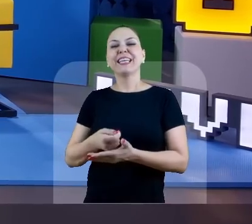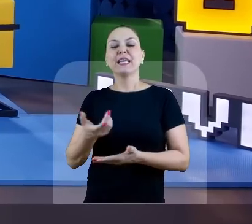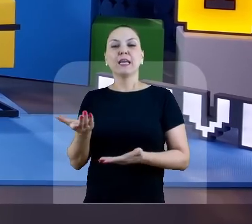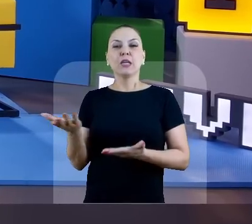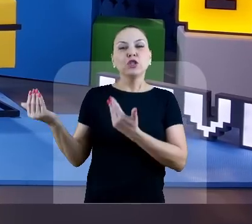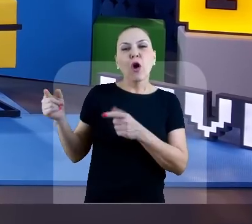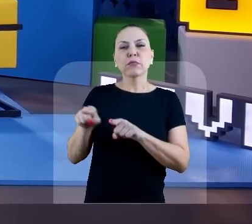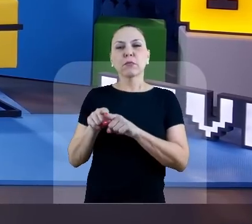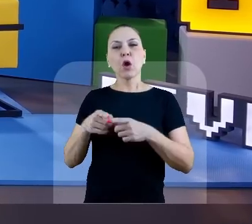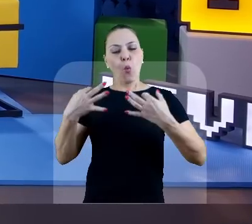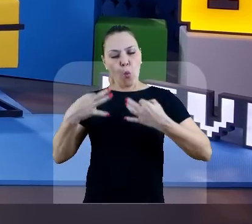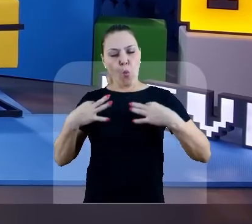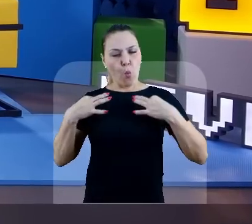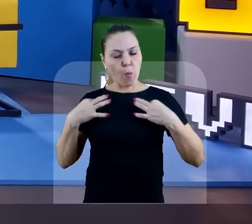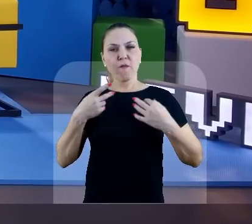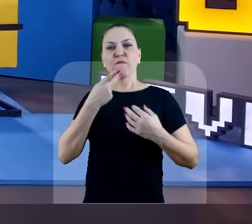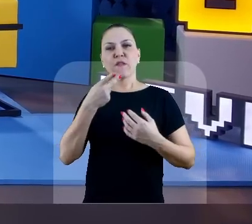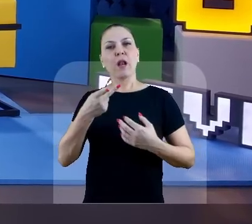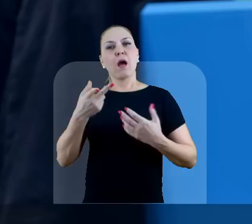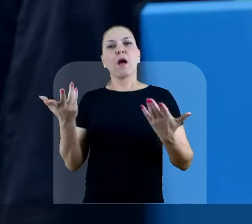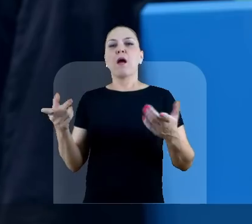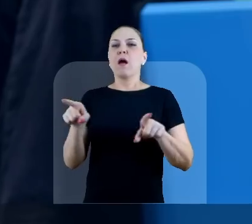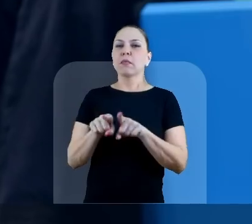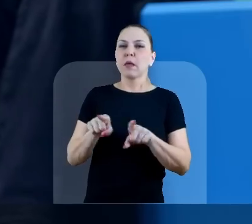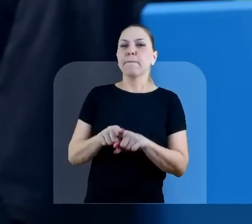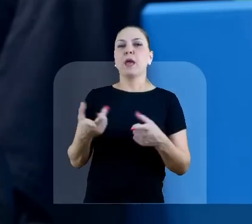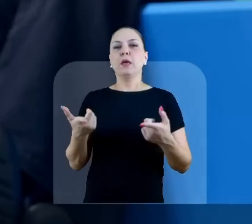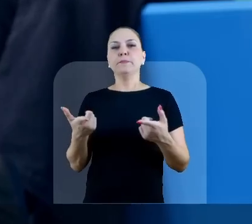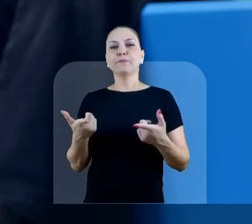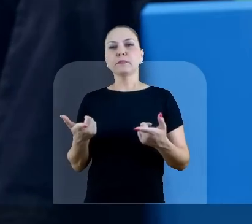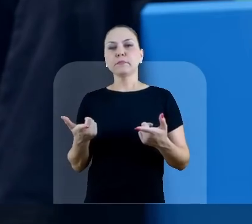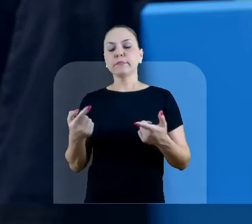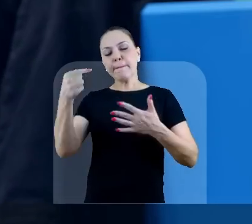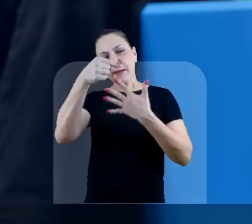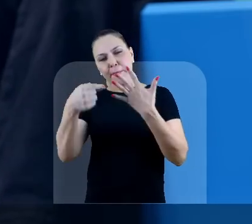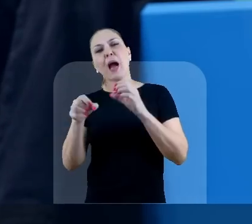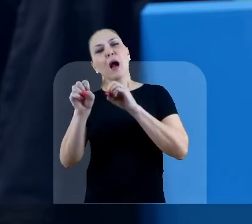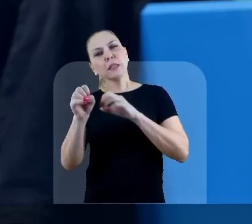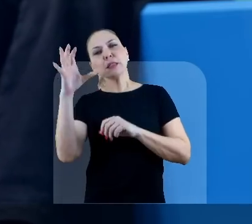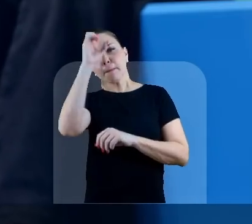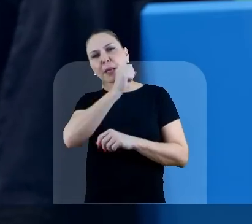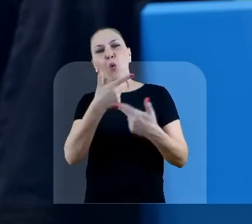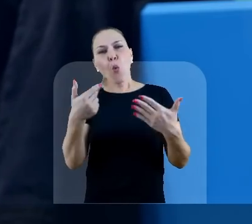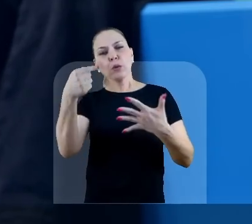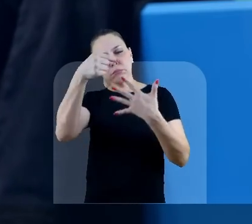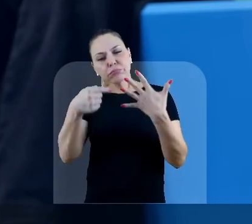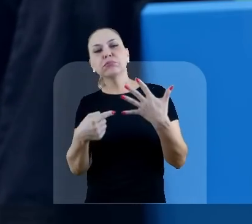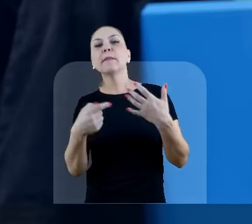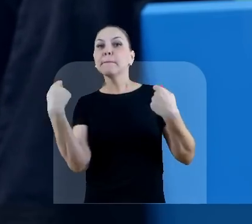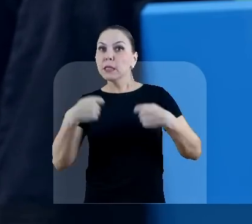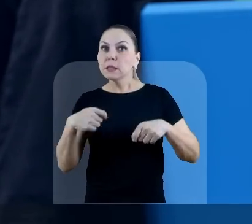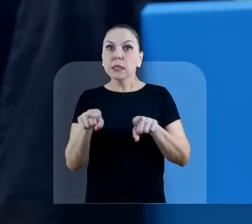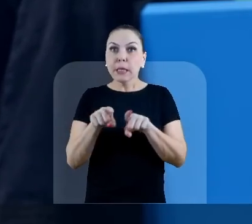de se trajar, se comportar, falar, né, o seu asseio corporal. Então precisa disso